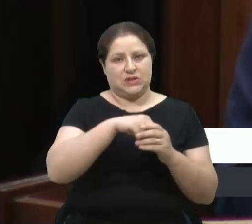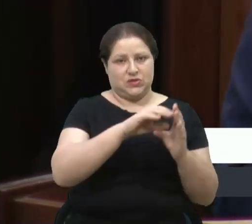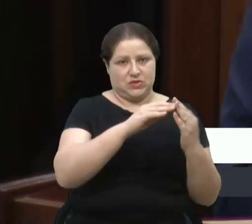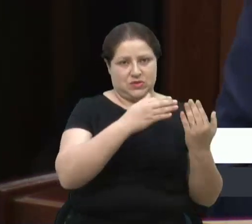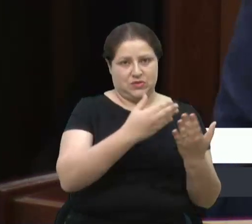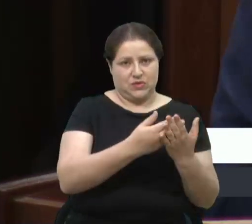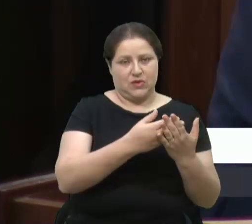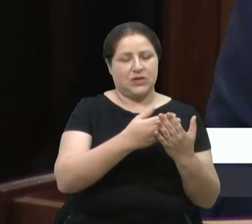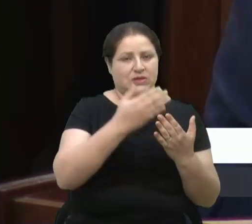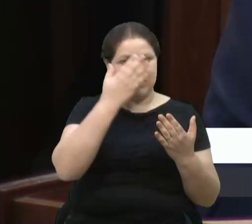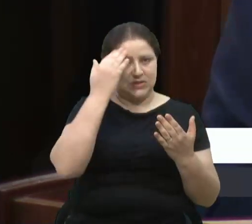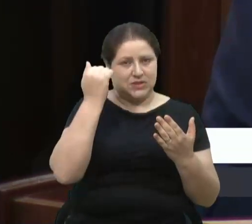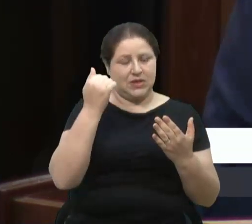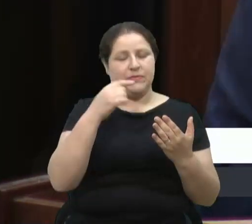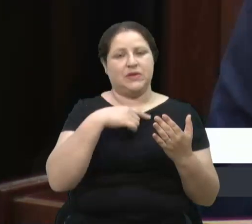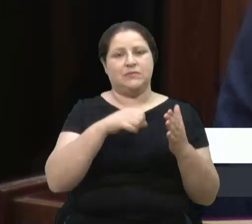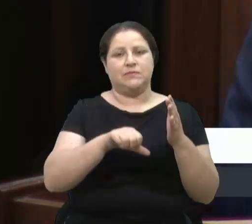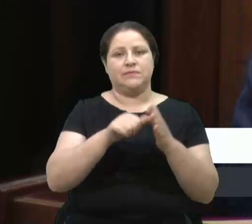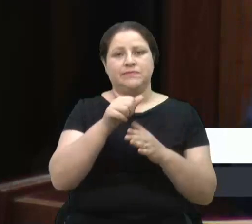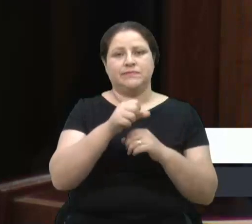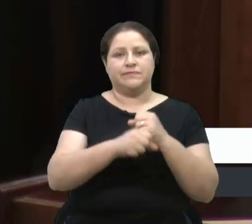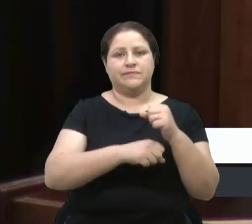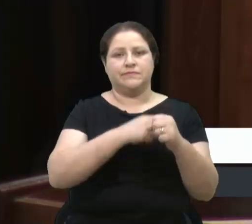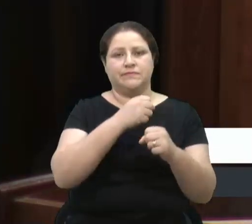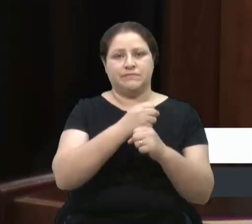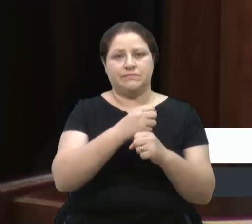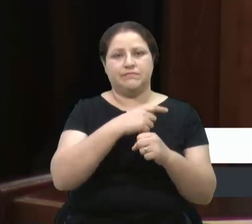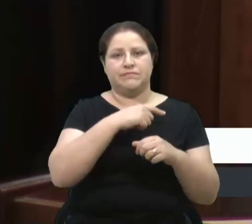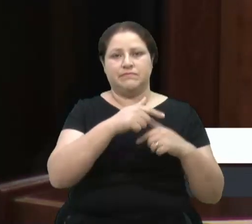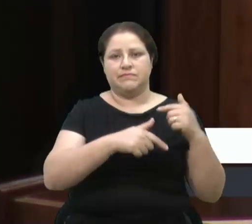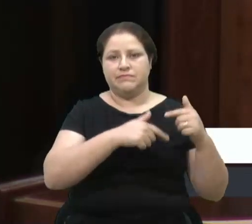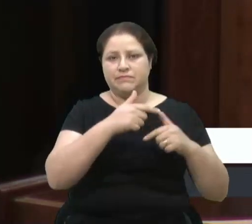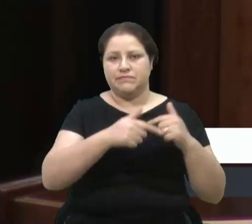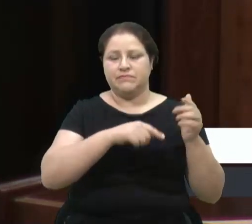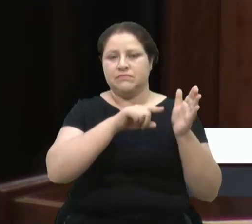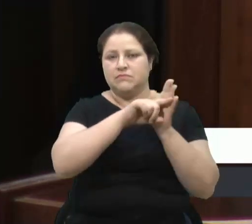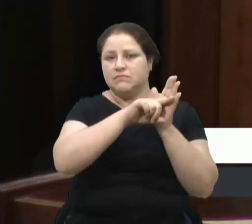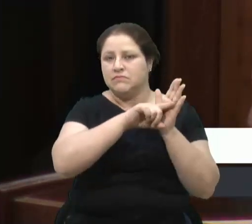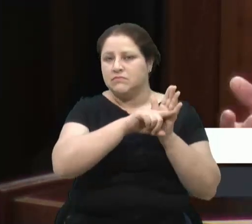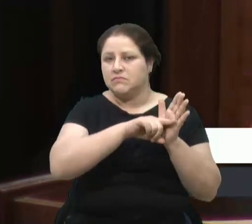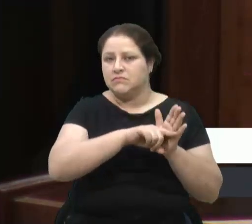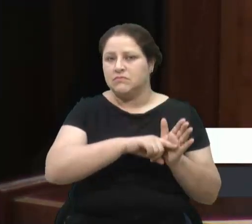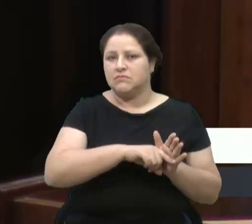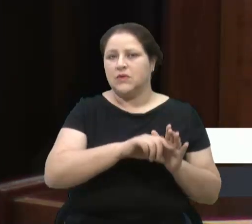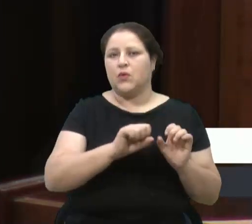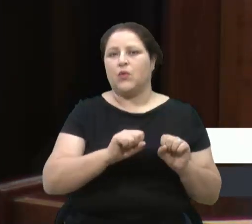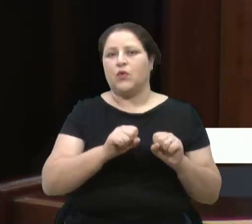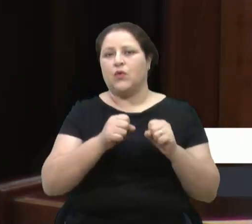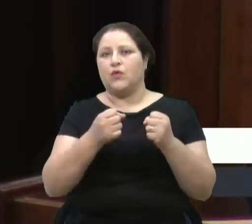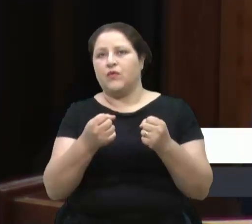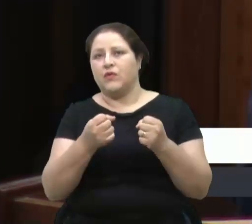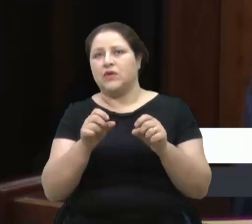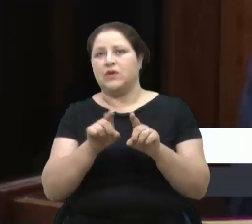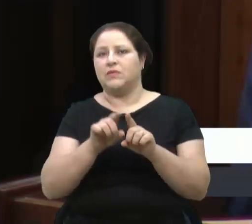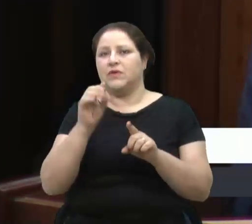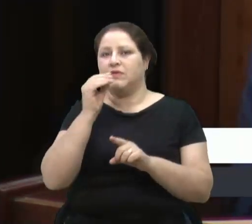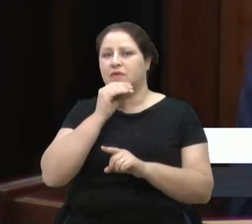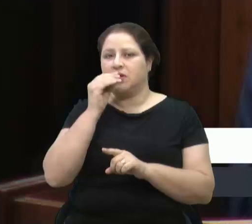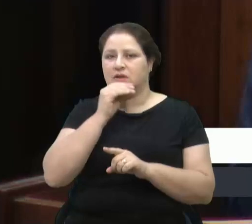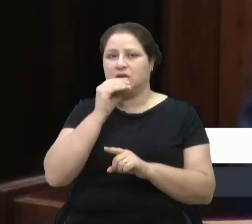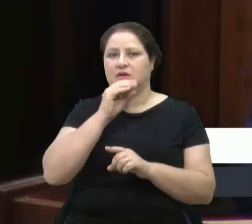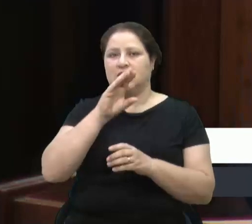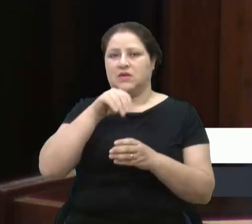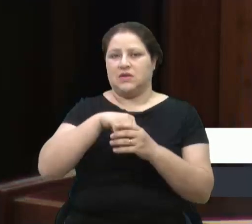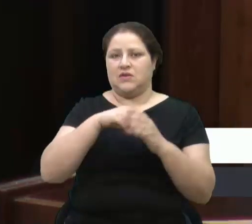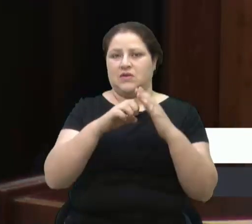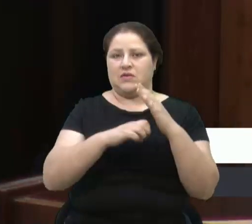ensino ele tem um trabalho que ele faz um levantamento das forças e das fraquezas da propriedade